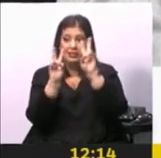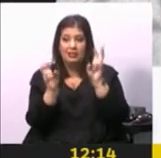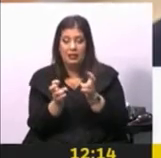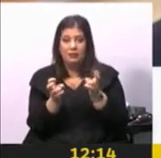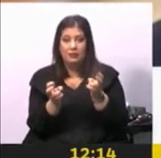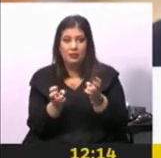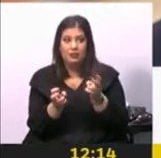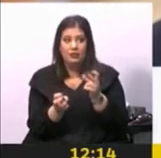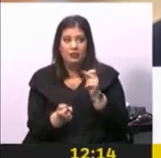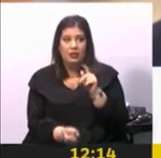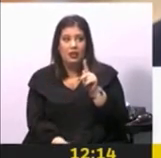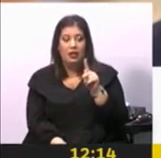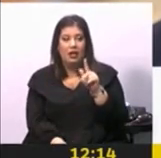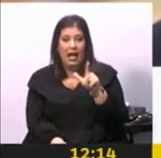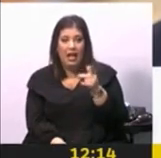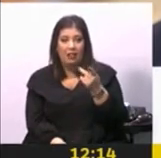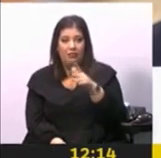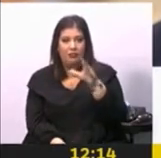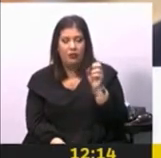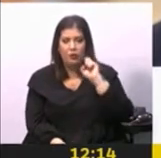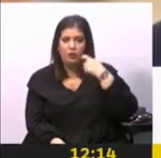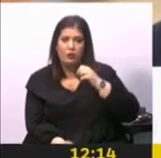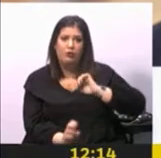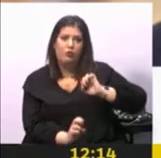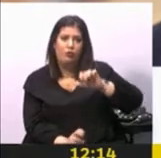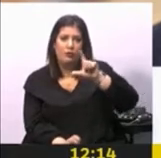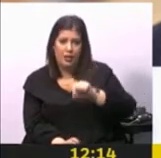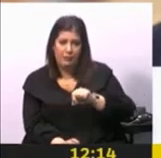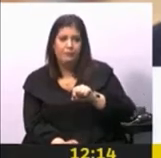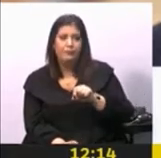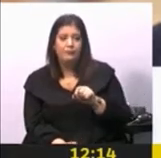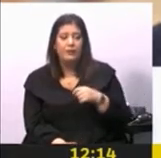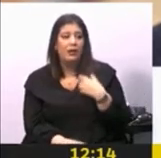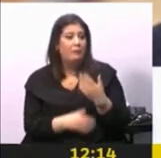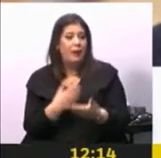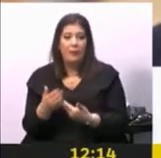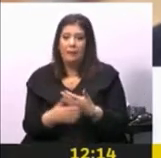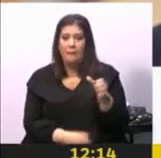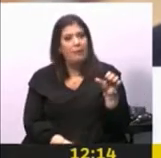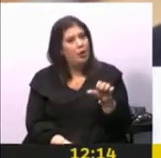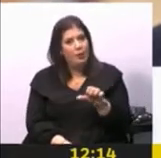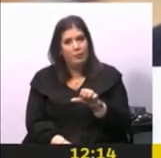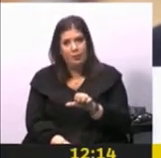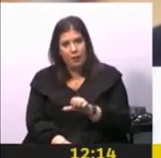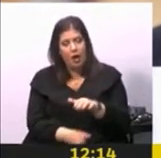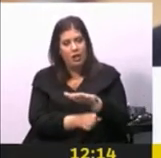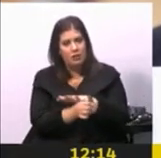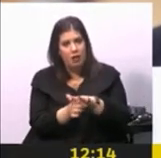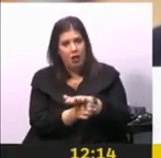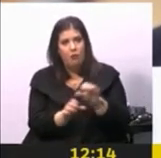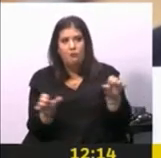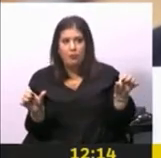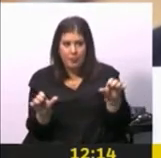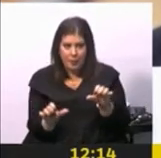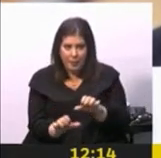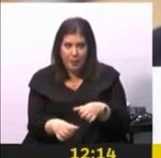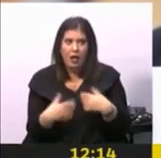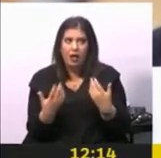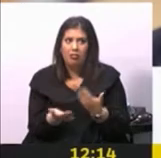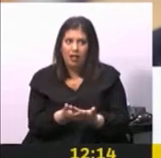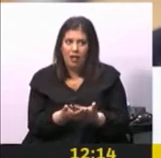Álvaro Sobrinho e sobre as suspeitas que sobre ele recaem, ainda vem a agudizar muito mais ainda aquilo que me parece a